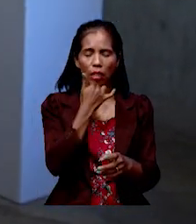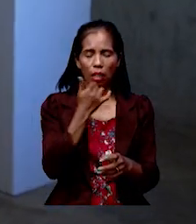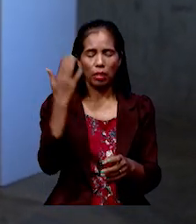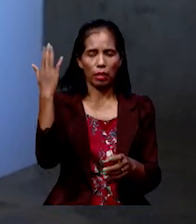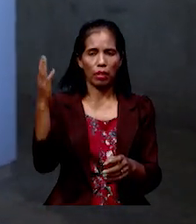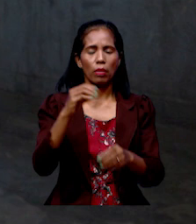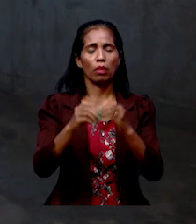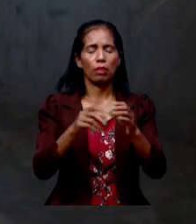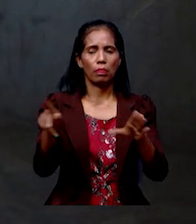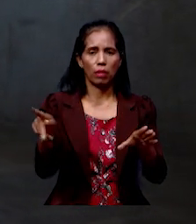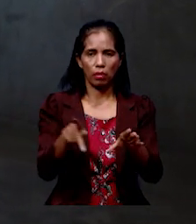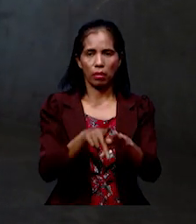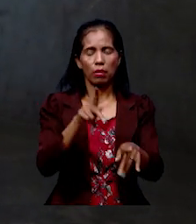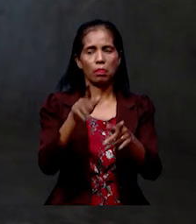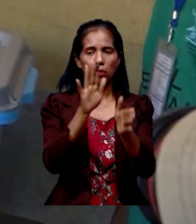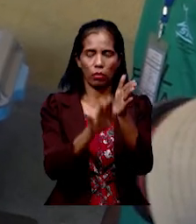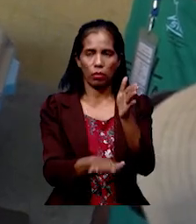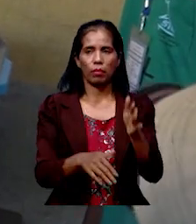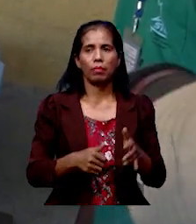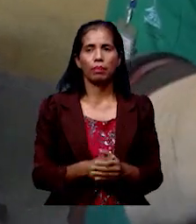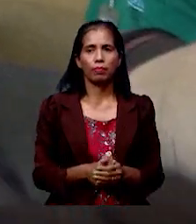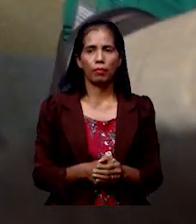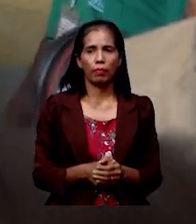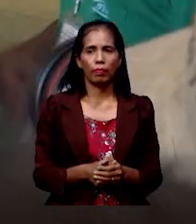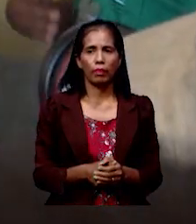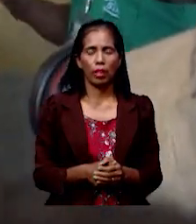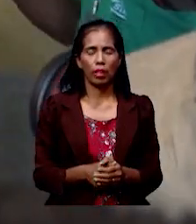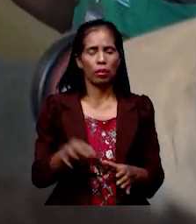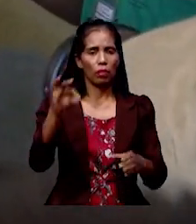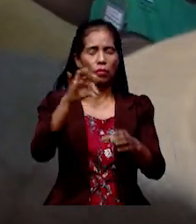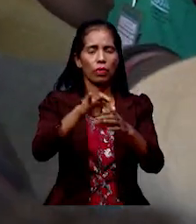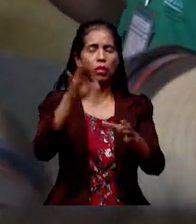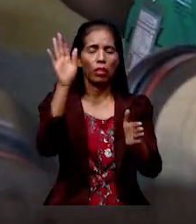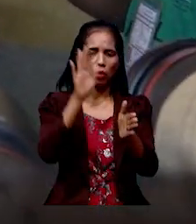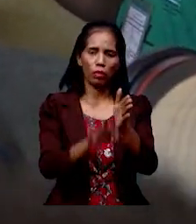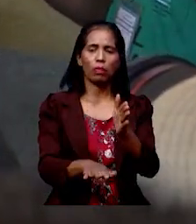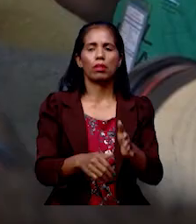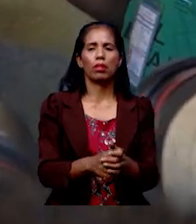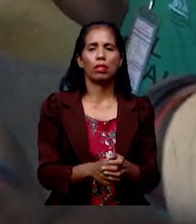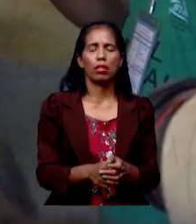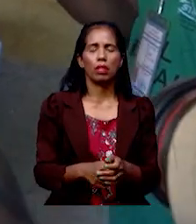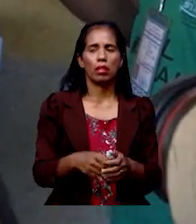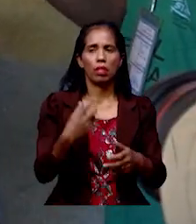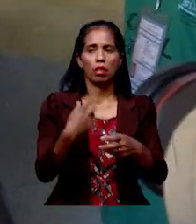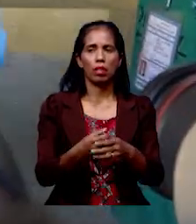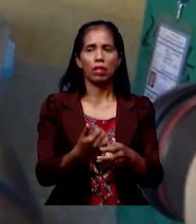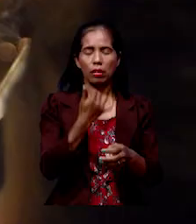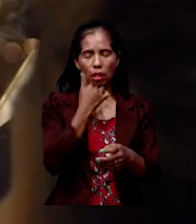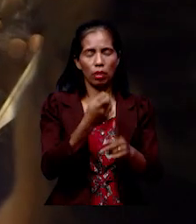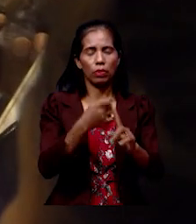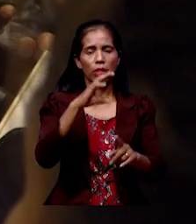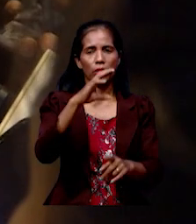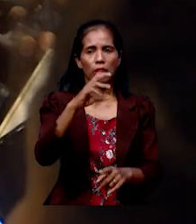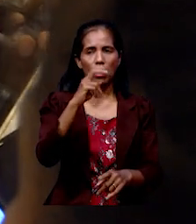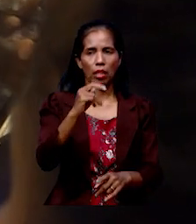batasa participação nebe menos. Taxa participação menos. Portanto, idani falha Rusi CNN nian,